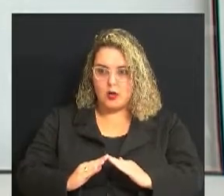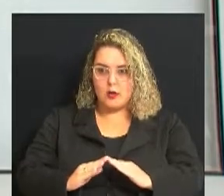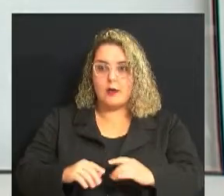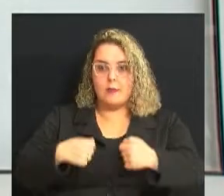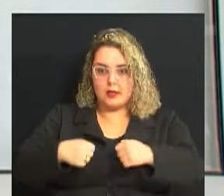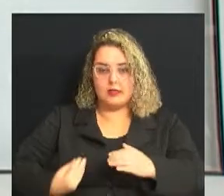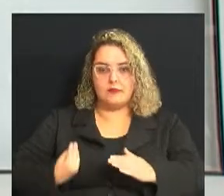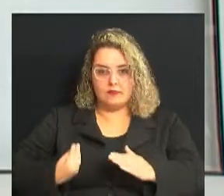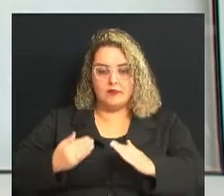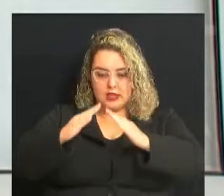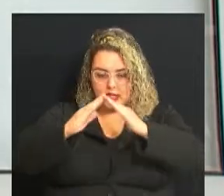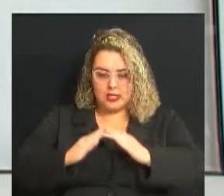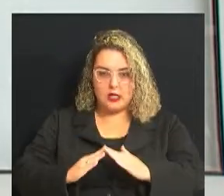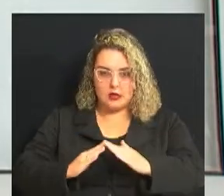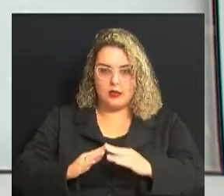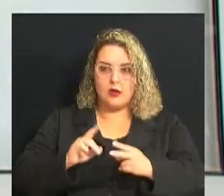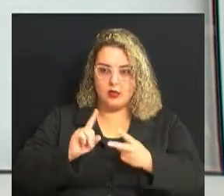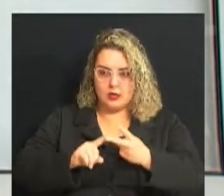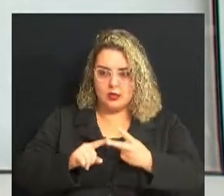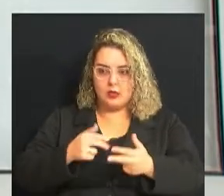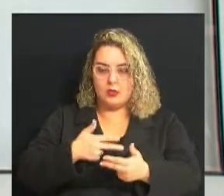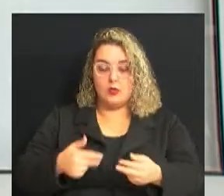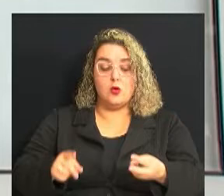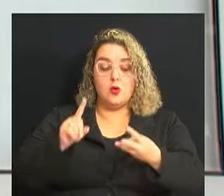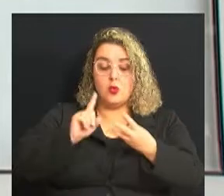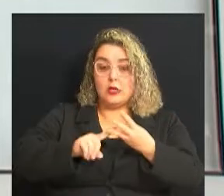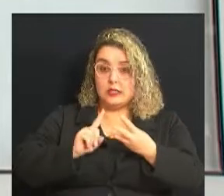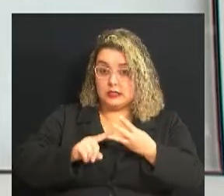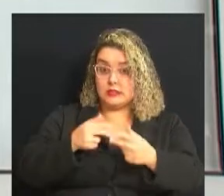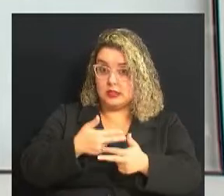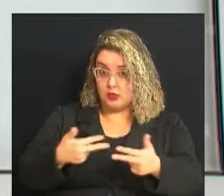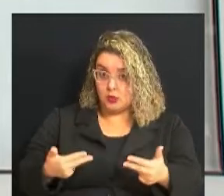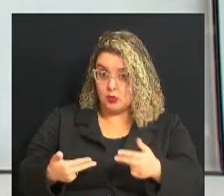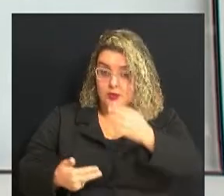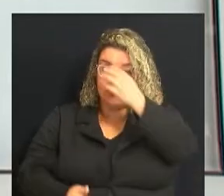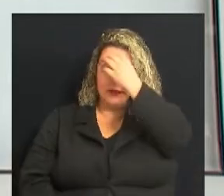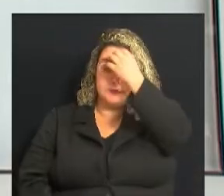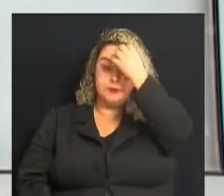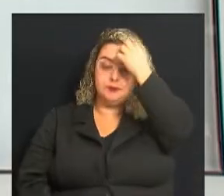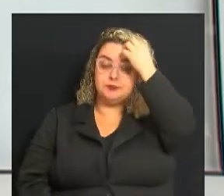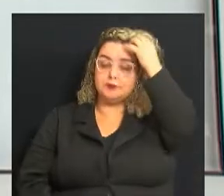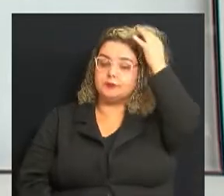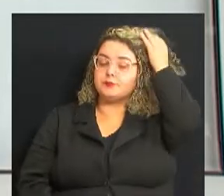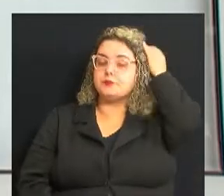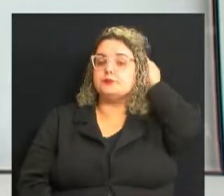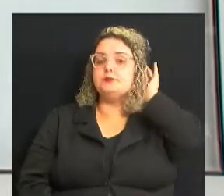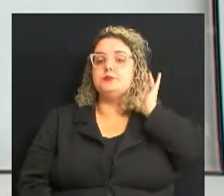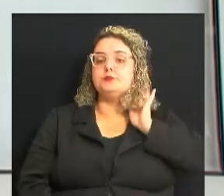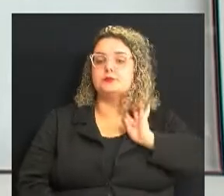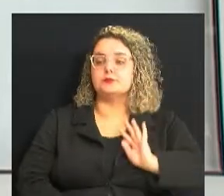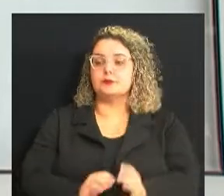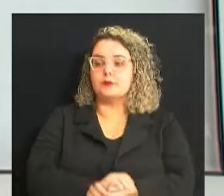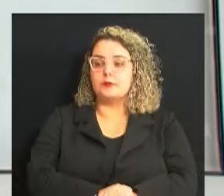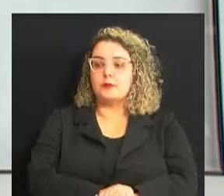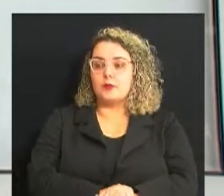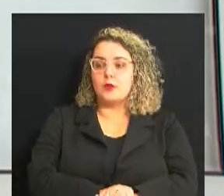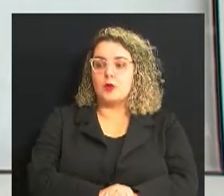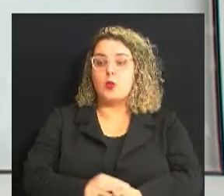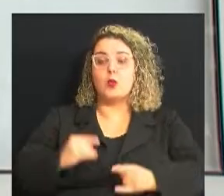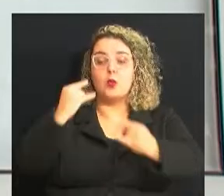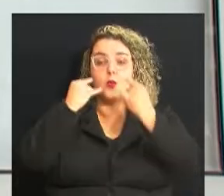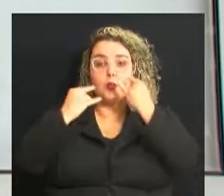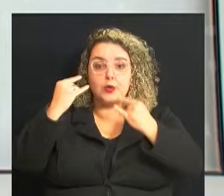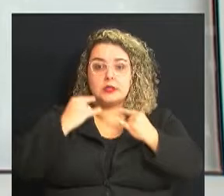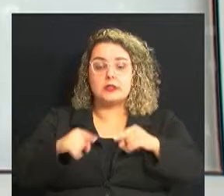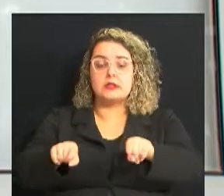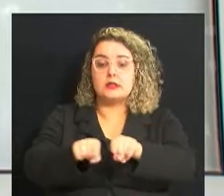imóvel. Esse é o segundo requisito. O terceiro requisito, tanto o interessado quanto o cônjuge